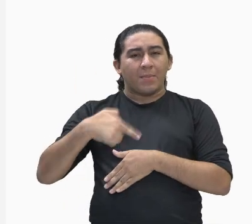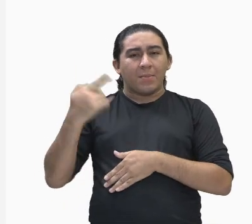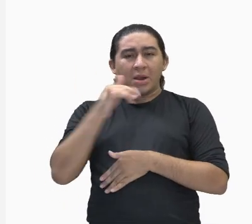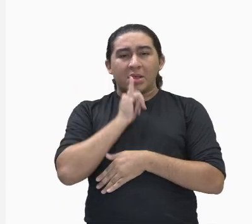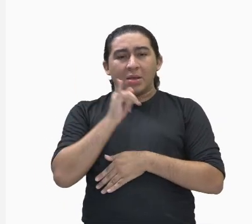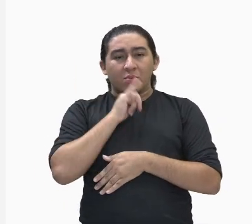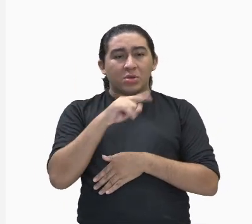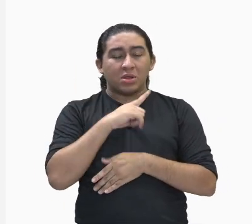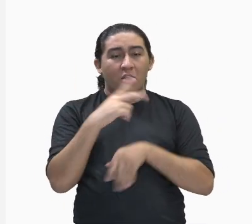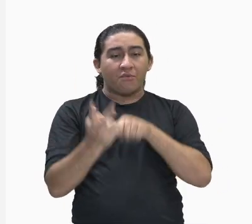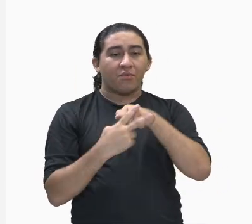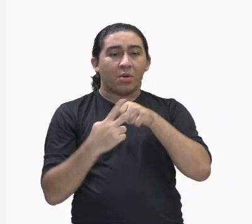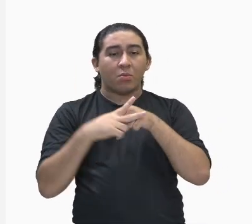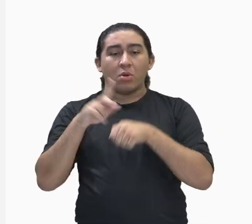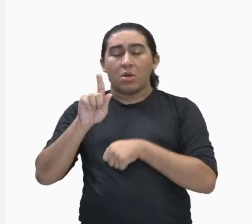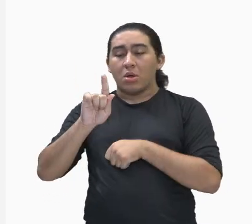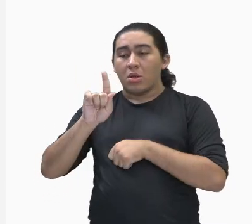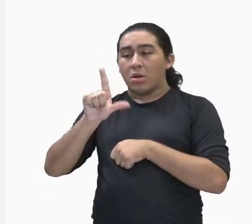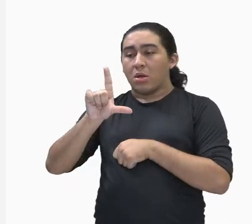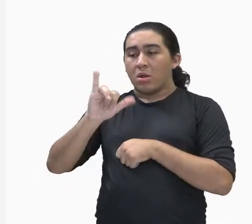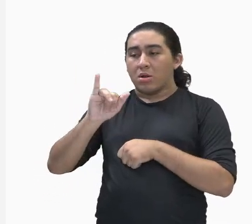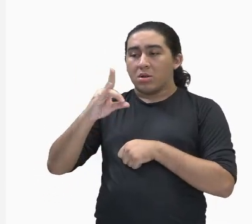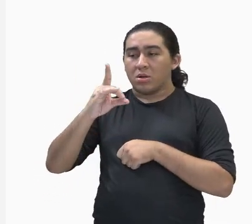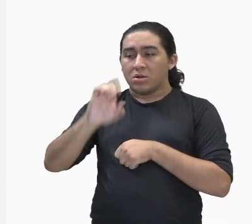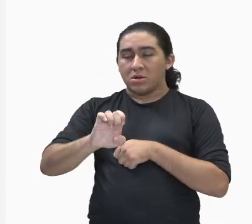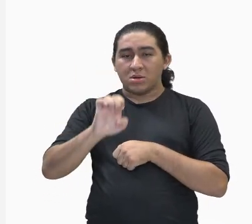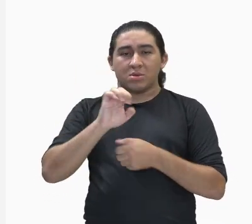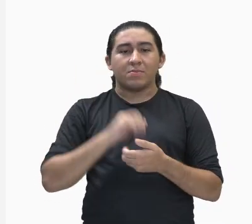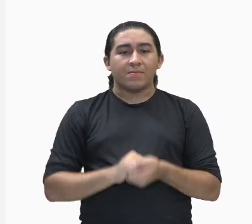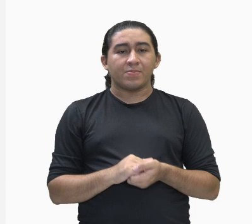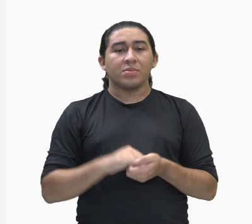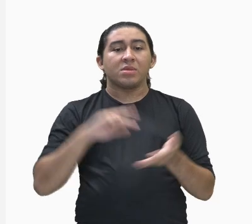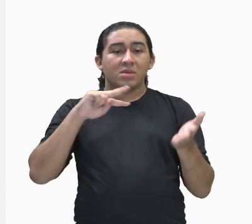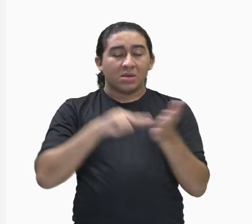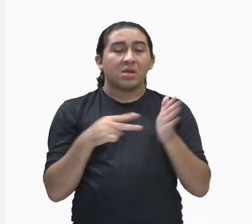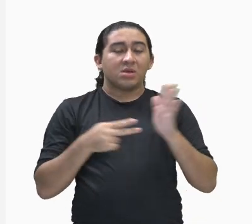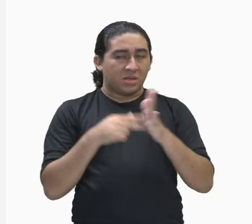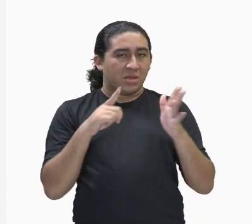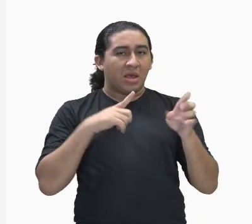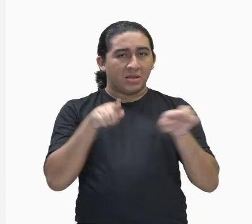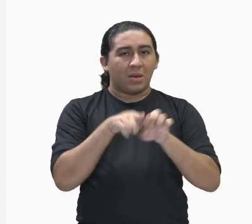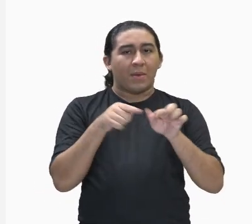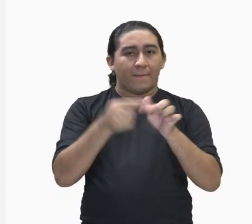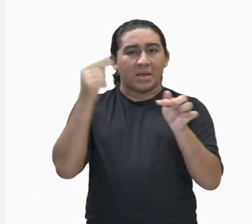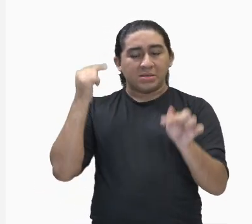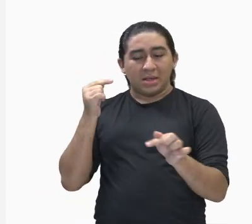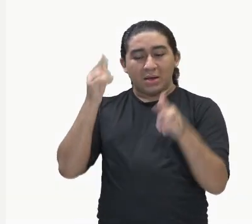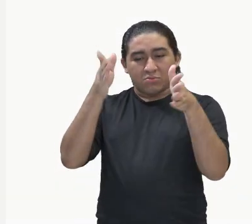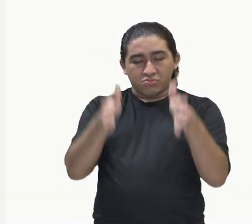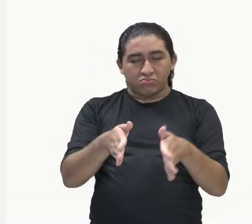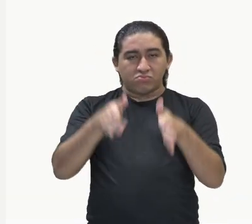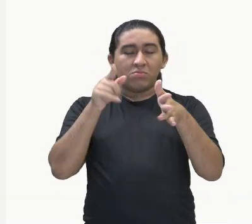tínhamos o verbo glide, que é o presente, o passado, já que ele é um verbo regular,